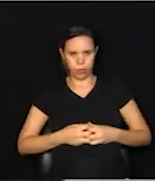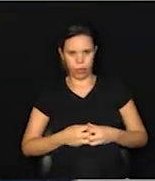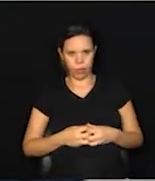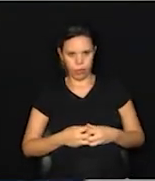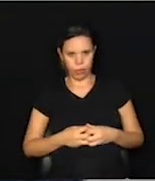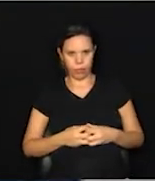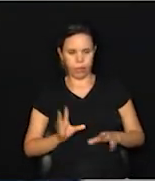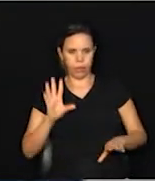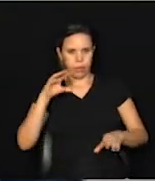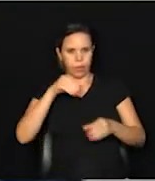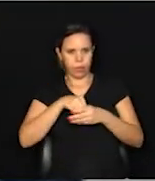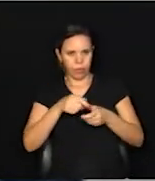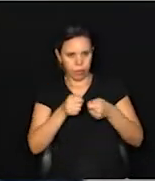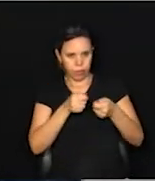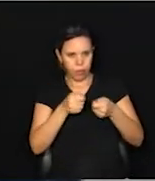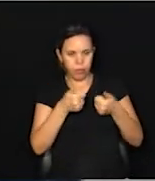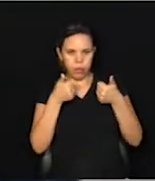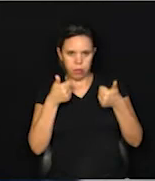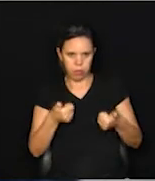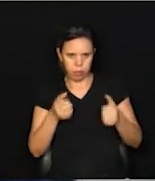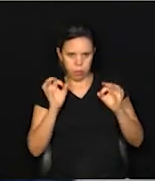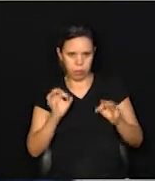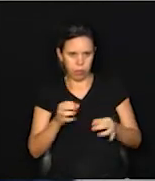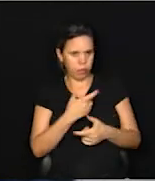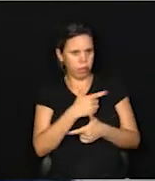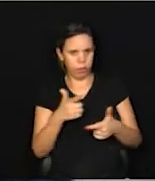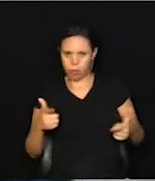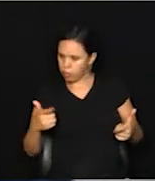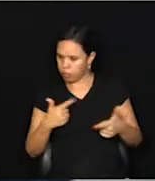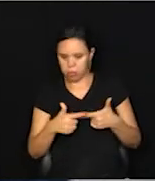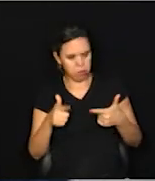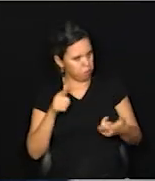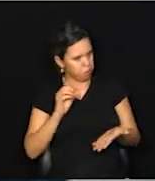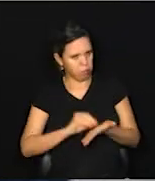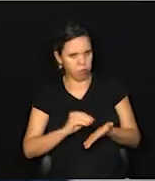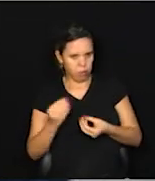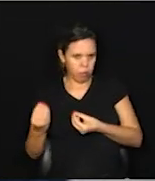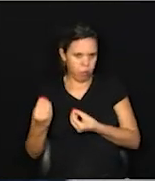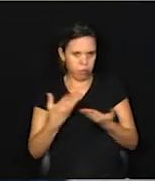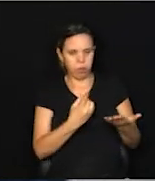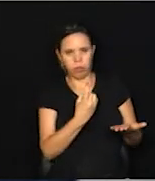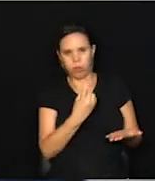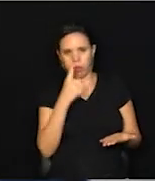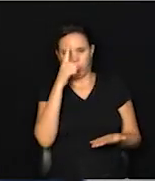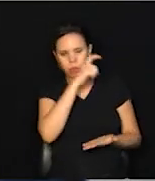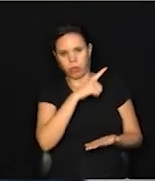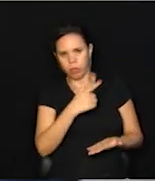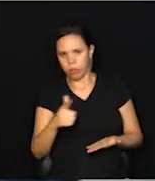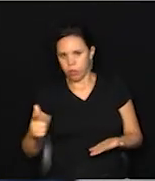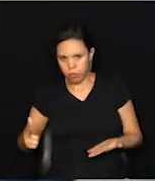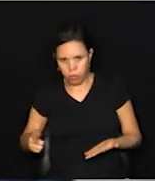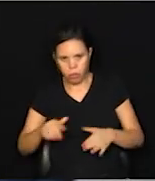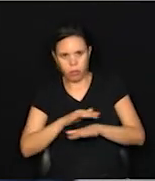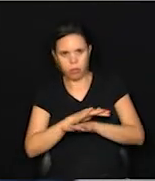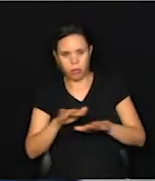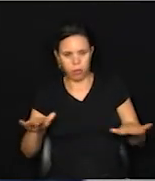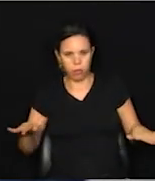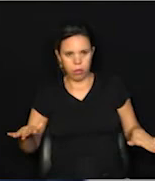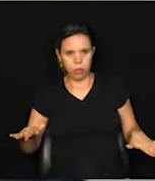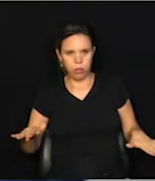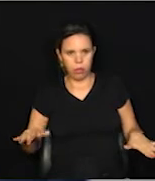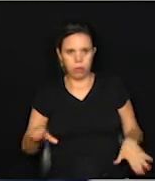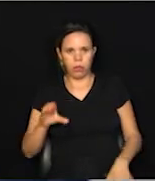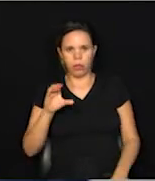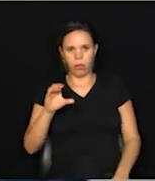ele tá dentro de um controle bom, nós não temos tendo problema de entrega, a única dificuldade é que não existe mais cilindro